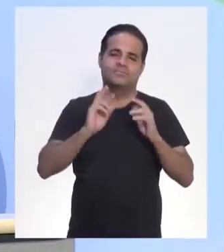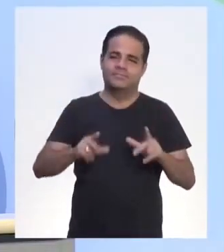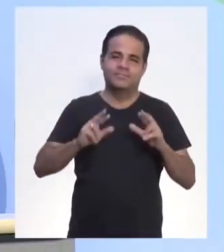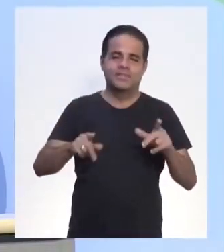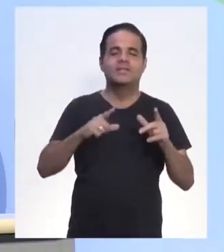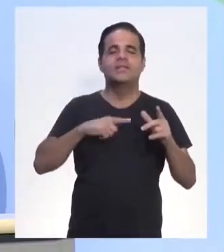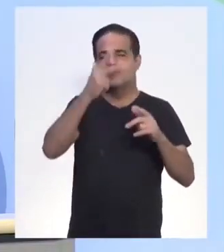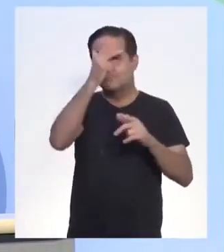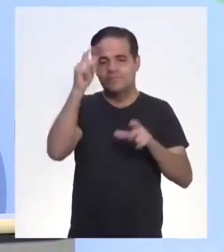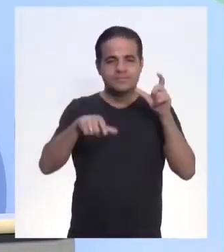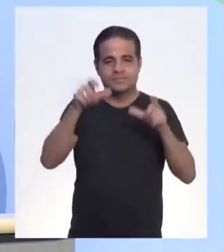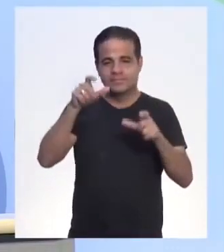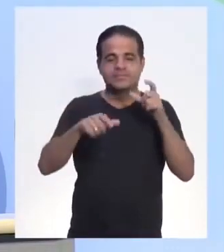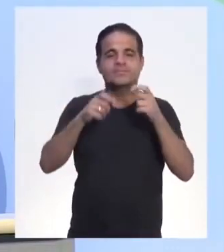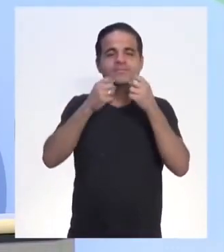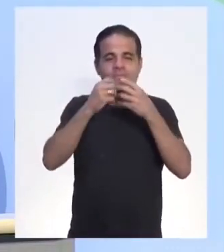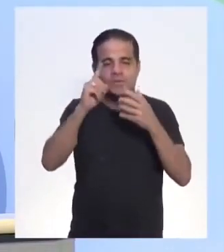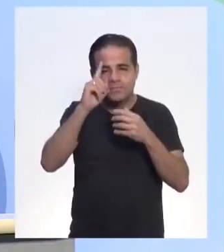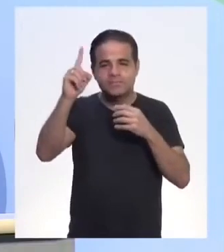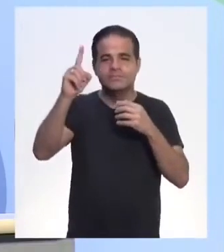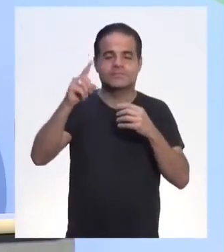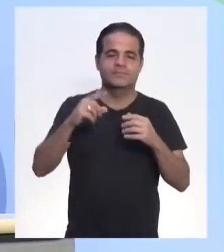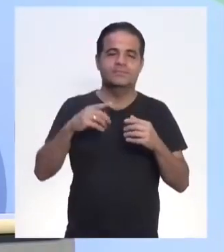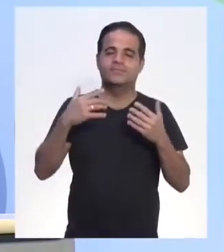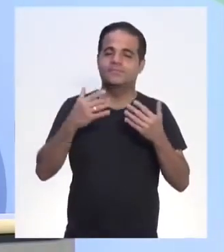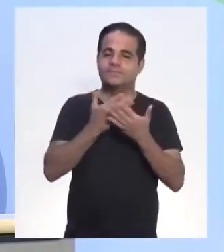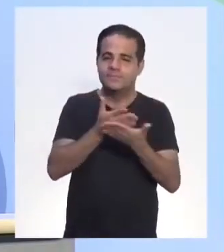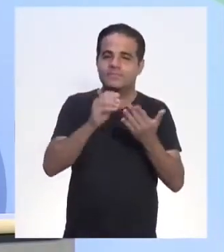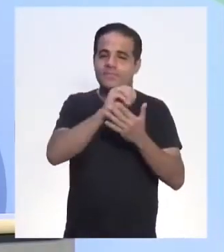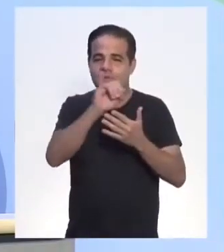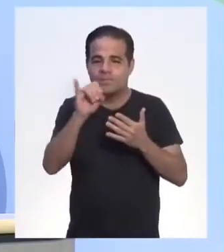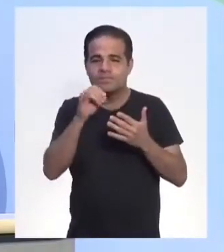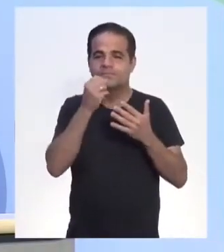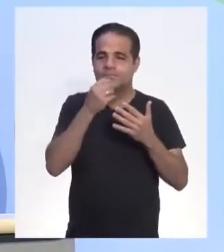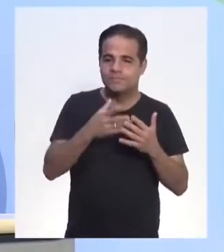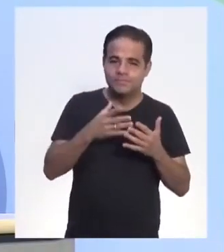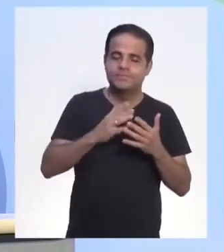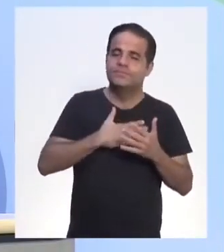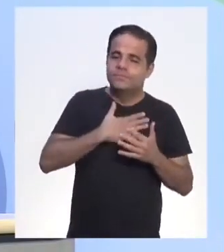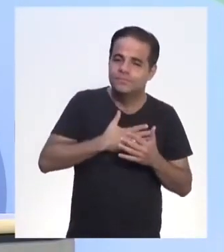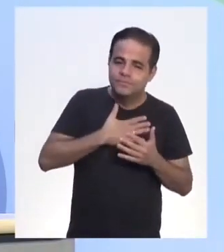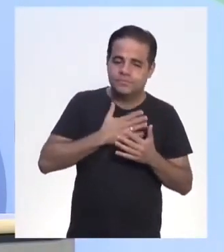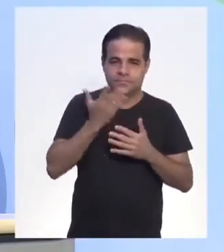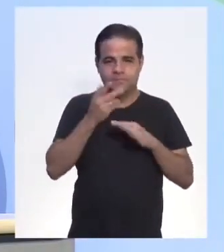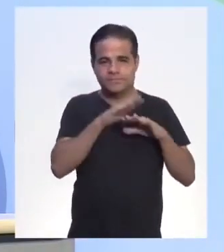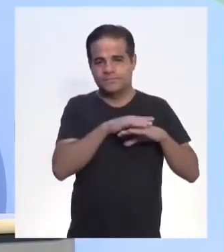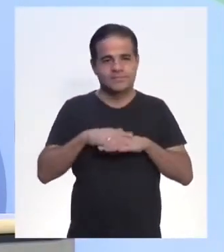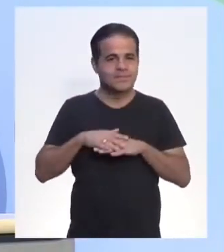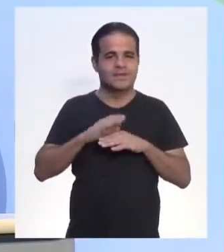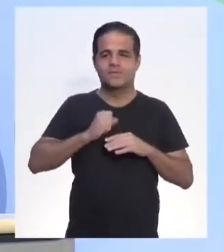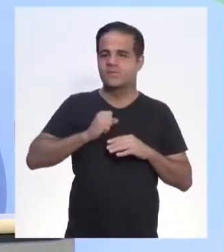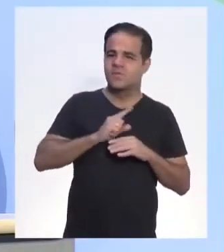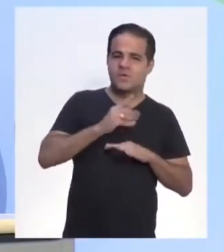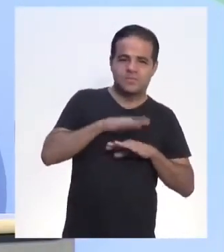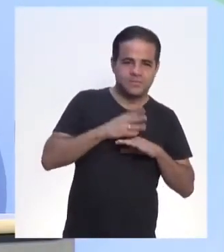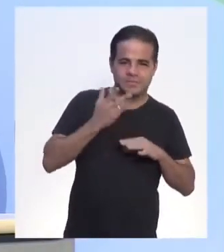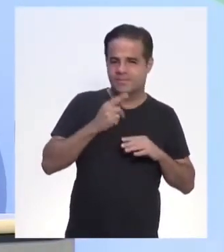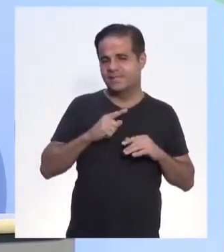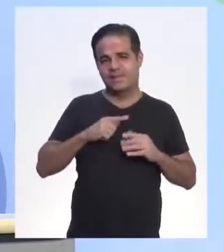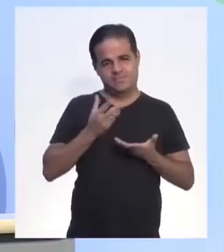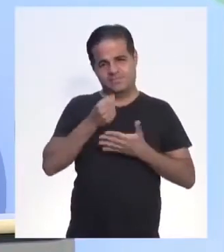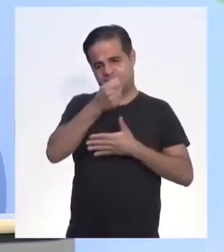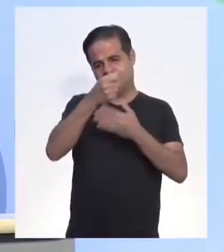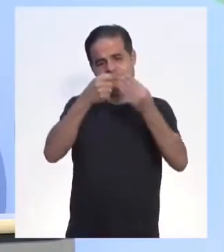galera aqui. Bom dia, oi. Gosto de matemática, não gosto de matemática. Tem de tudo